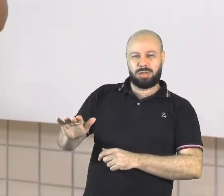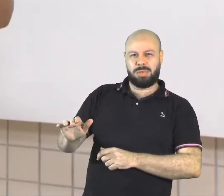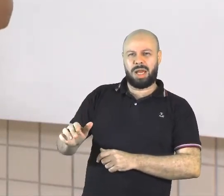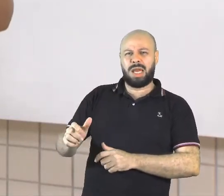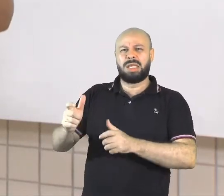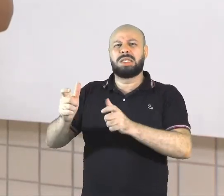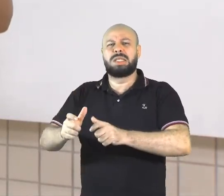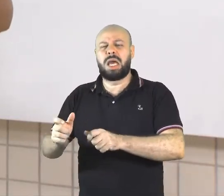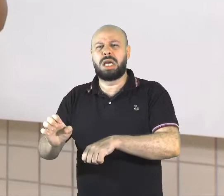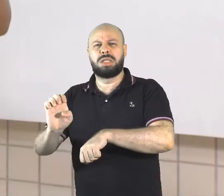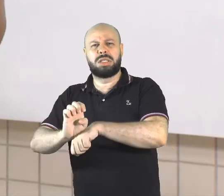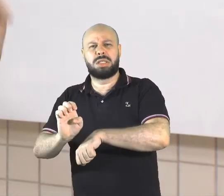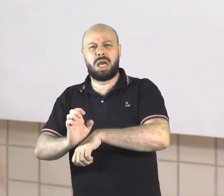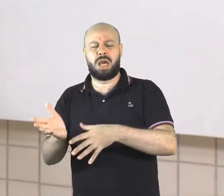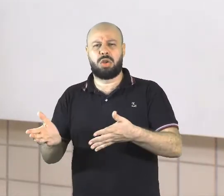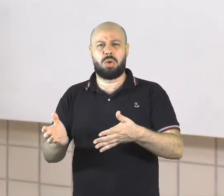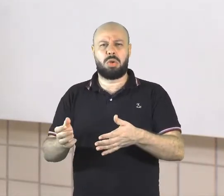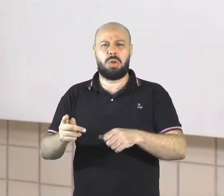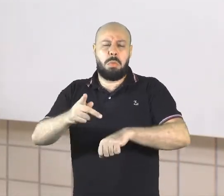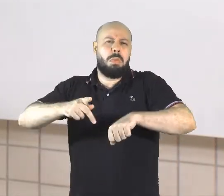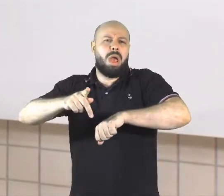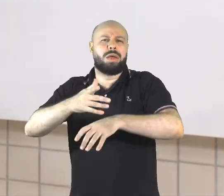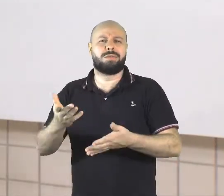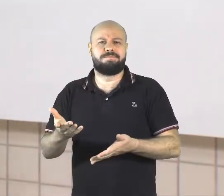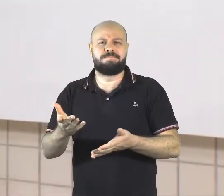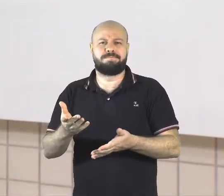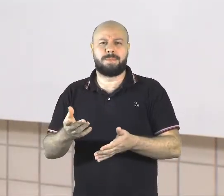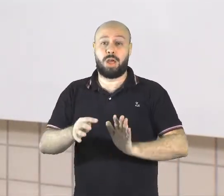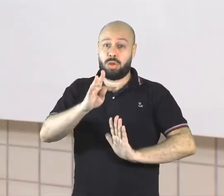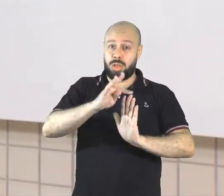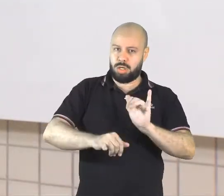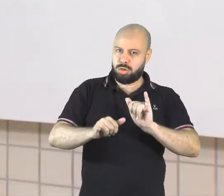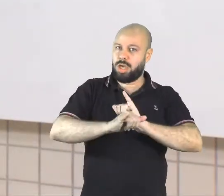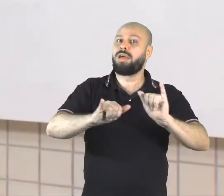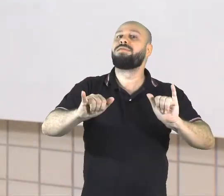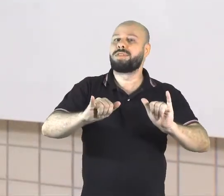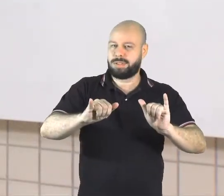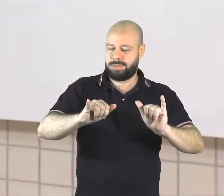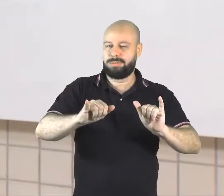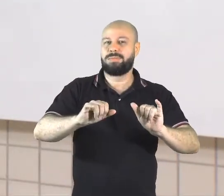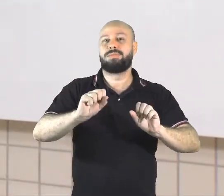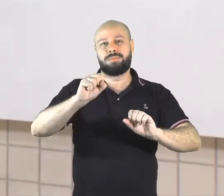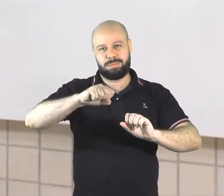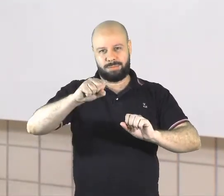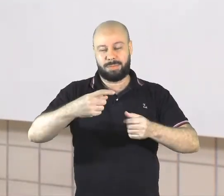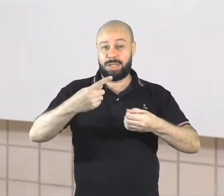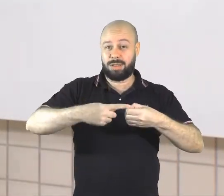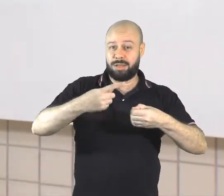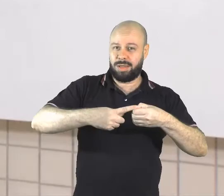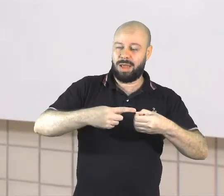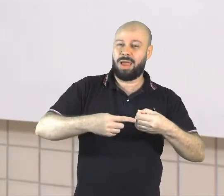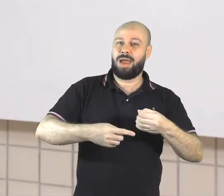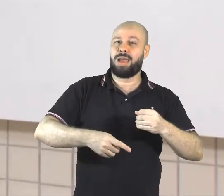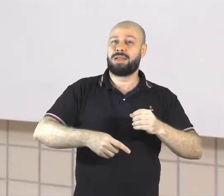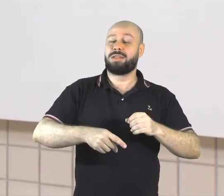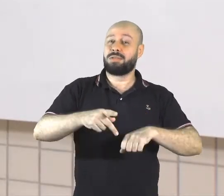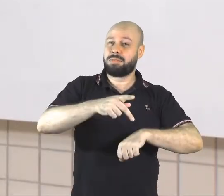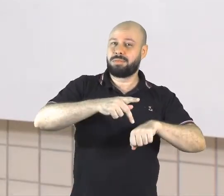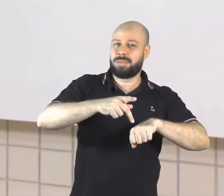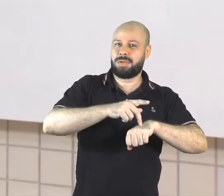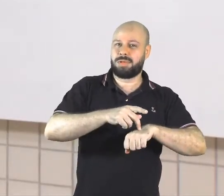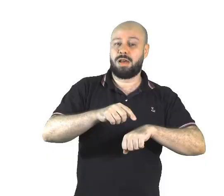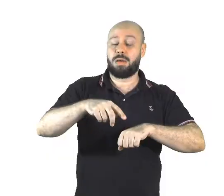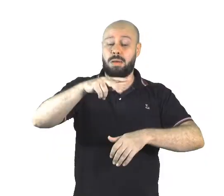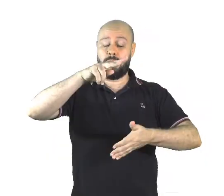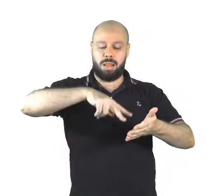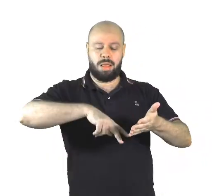Em que estado? Ou em que país? Lá fala o nome da cidade e do país. Aí você vai lá ler e responder.